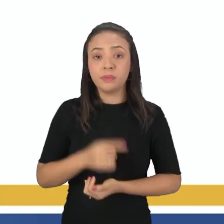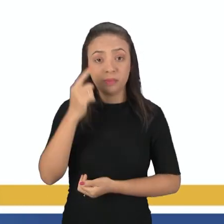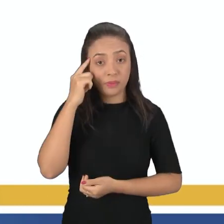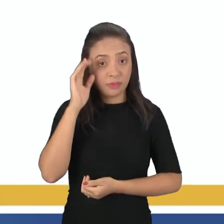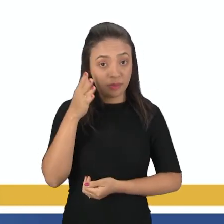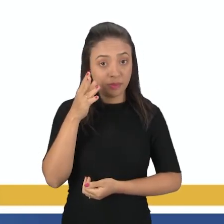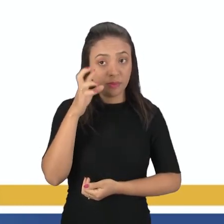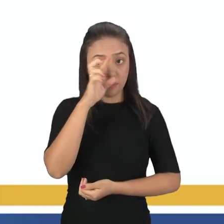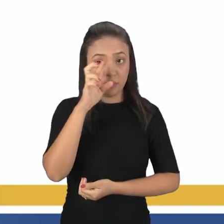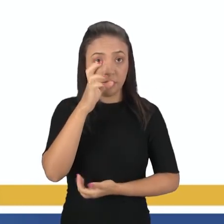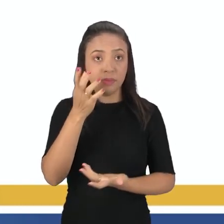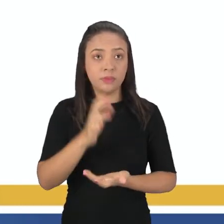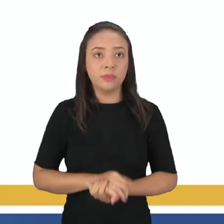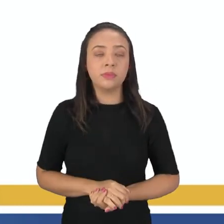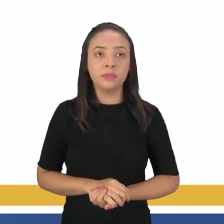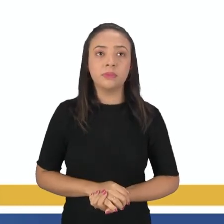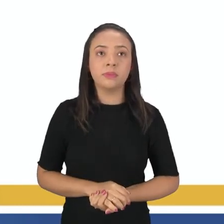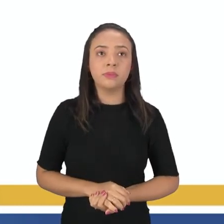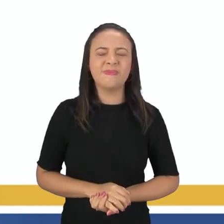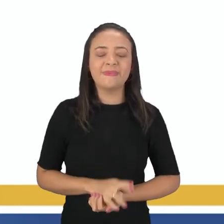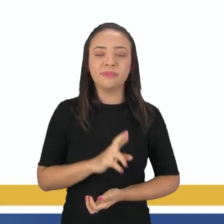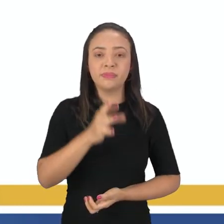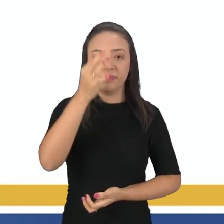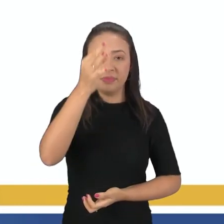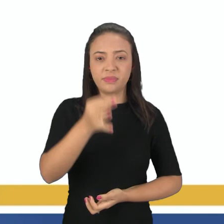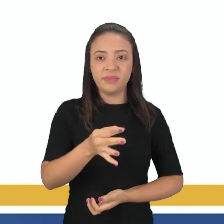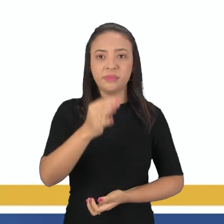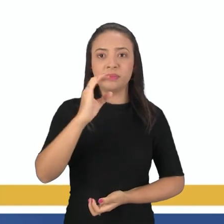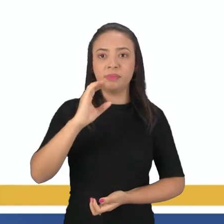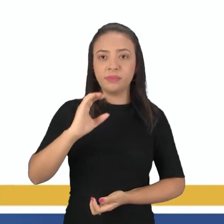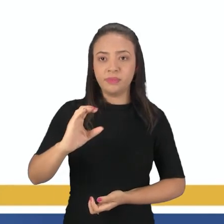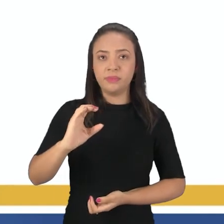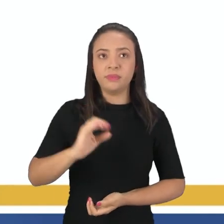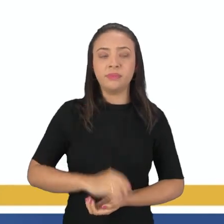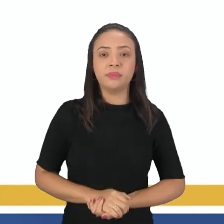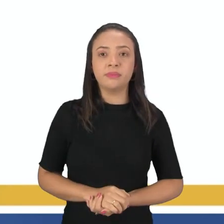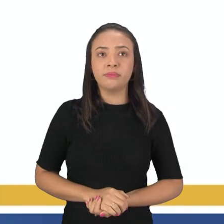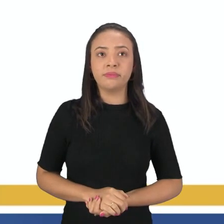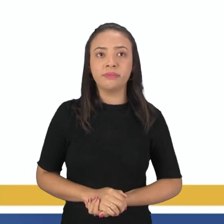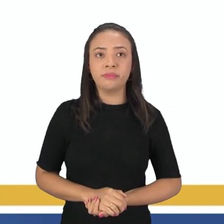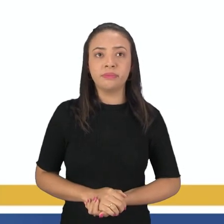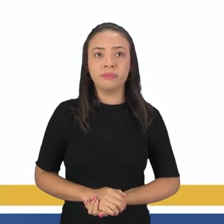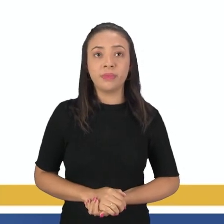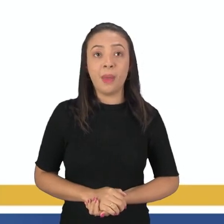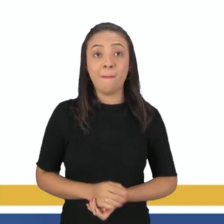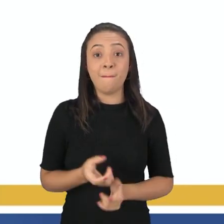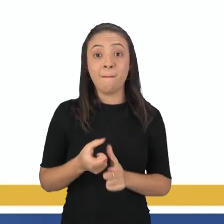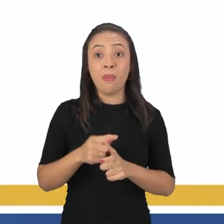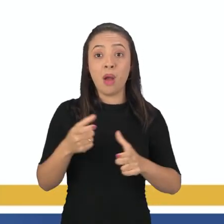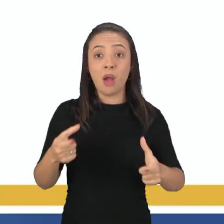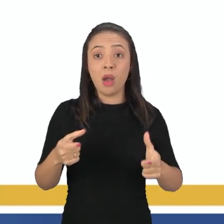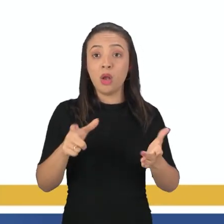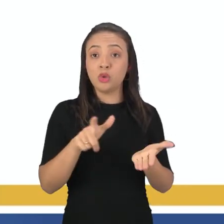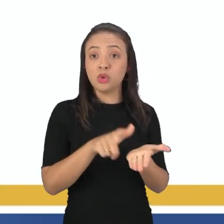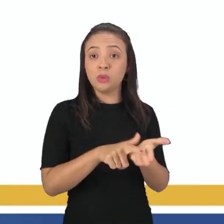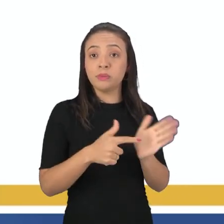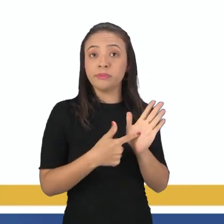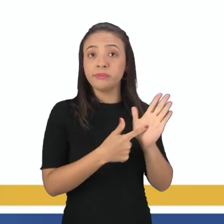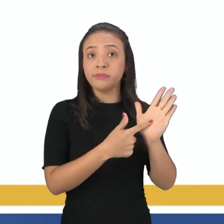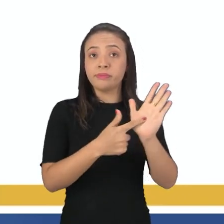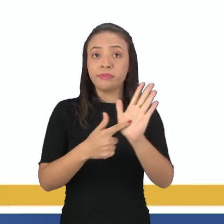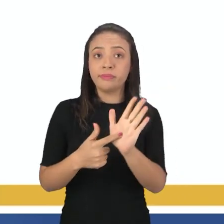Pensaram? Olharam? Então vejamos. A resposta correta é: a maior parte dos cartões